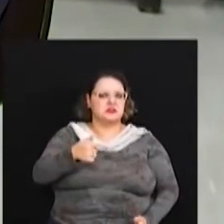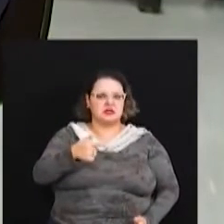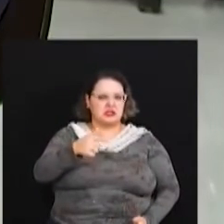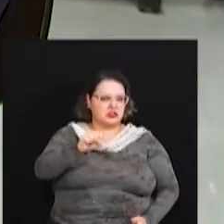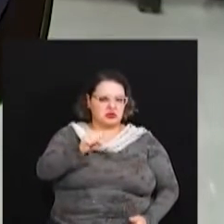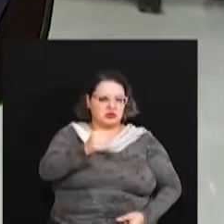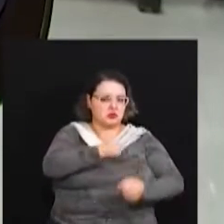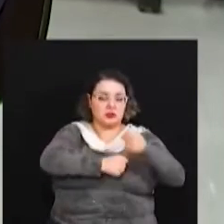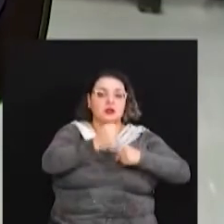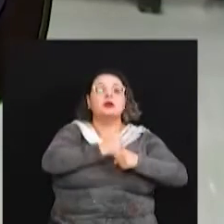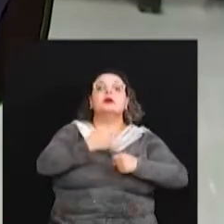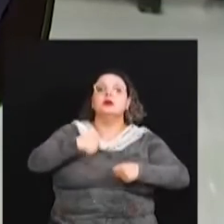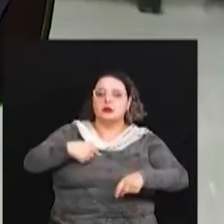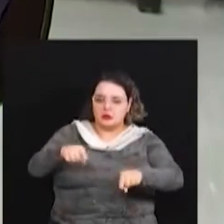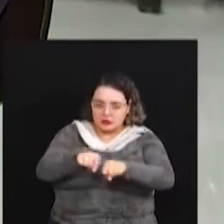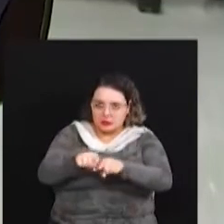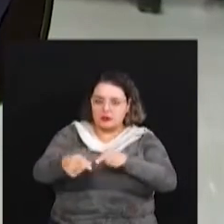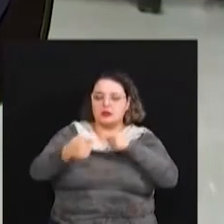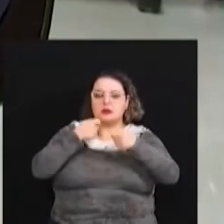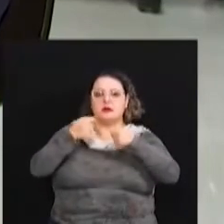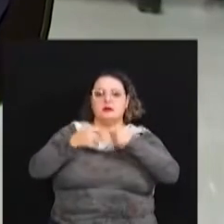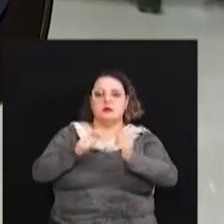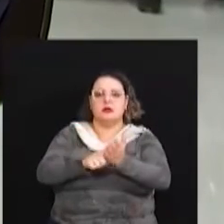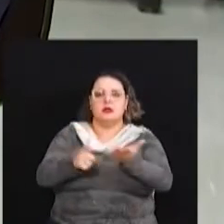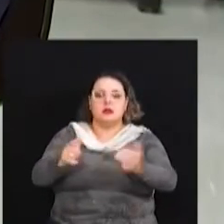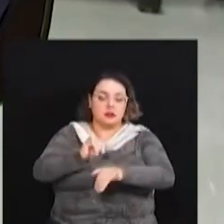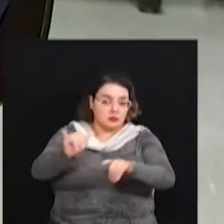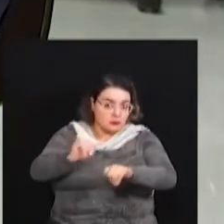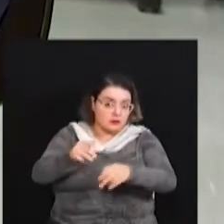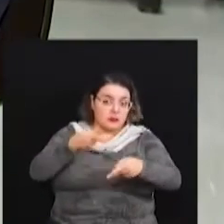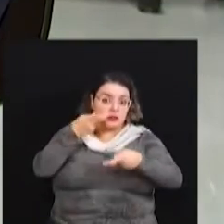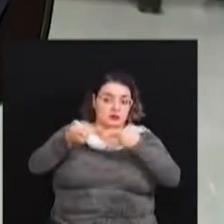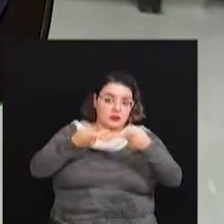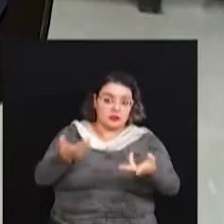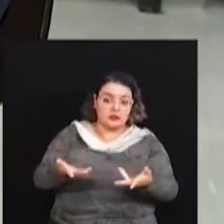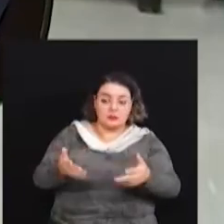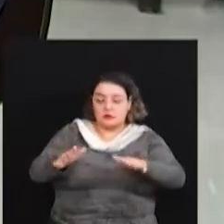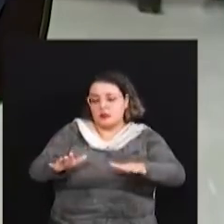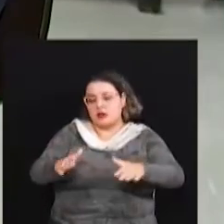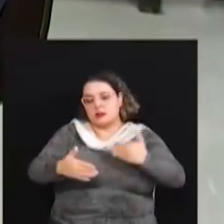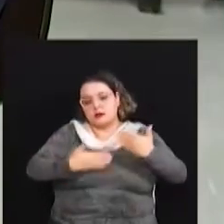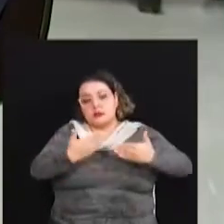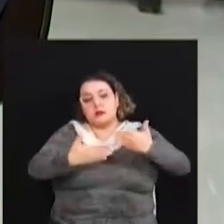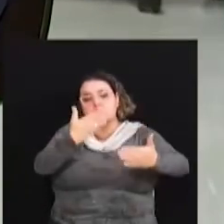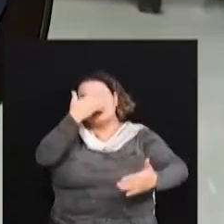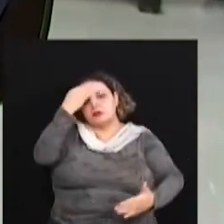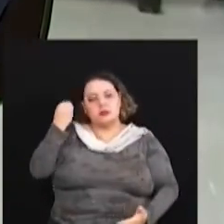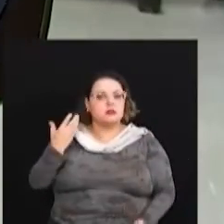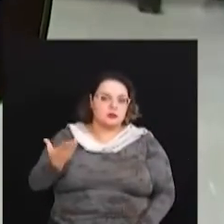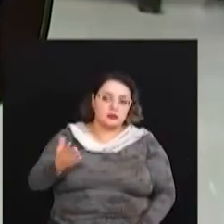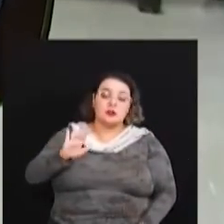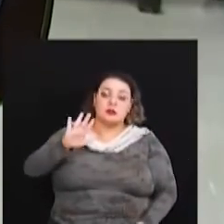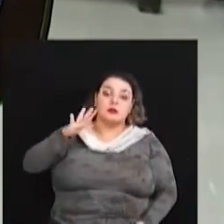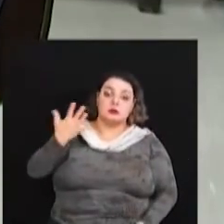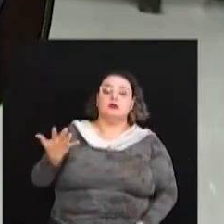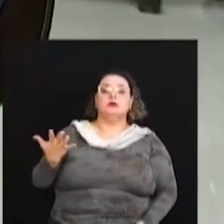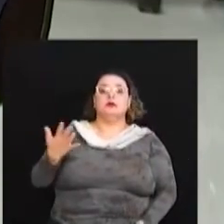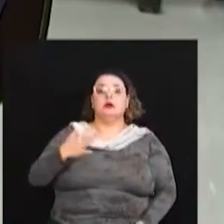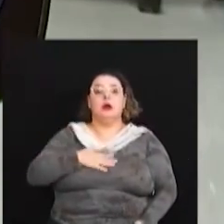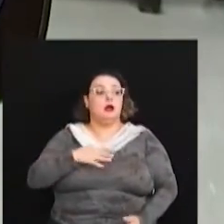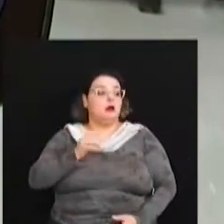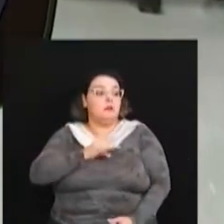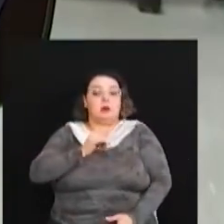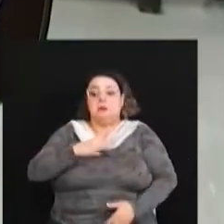7, 8 anos atrás, eu também fui entrevistado pela imprensa, né, para comentar, só que passa o tempo, as pessoas esquecem, aí quando acontece,